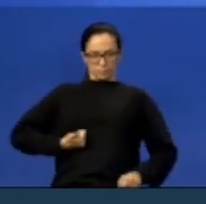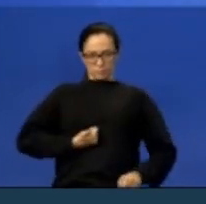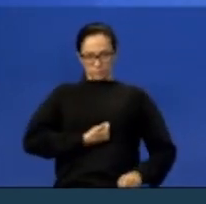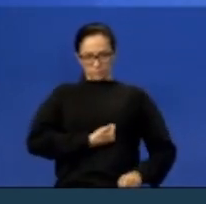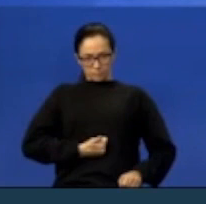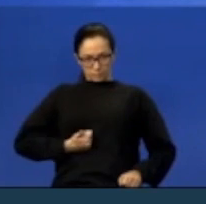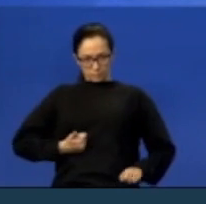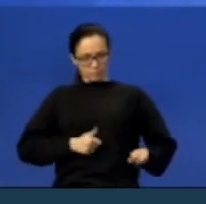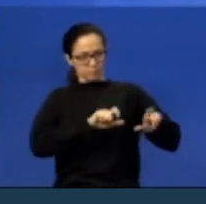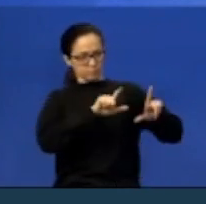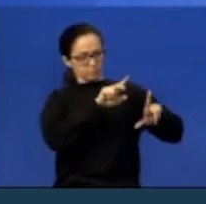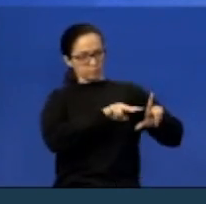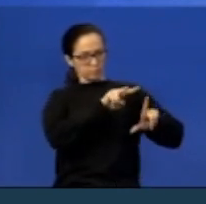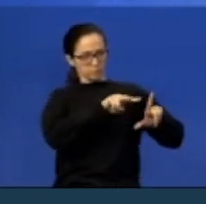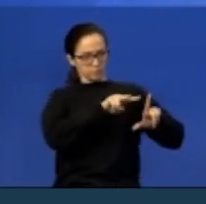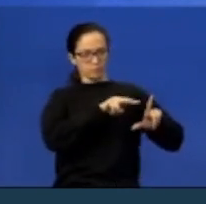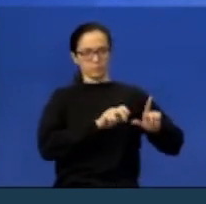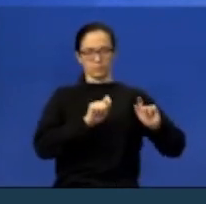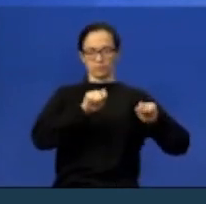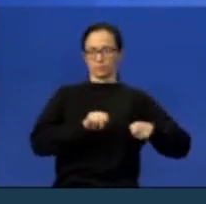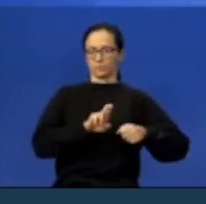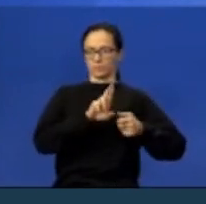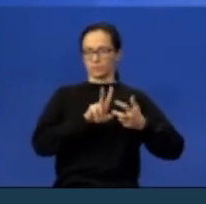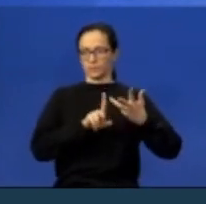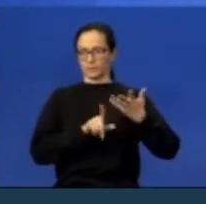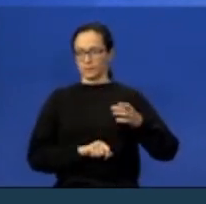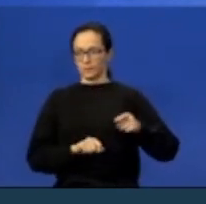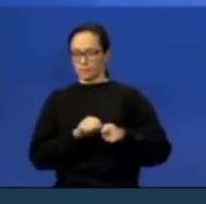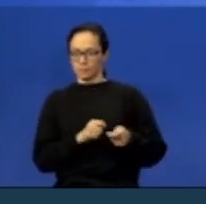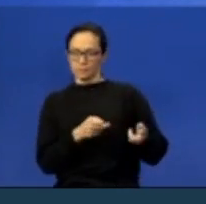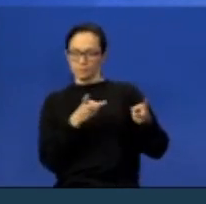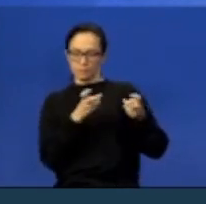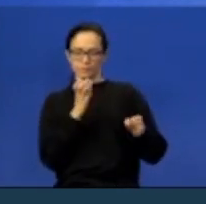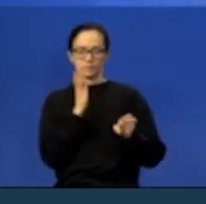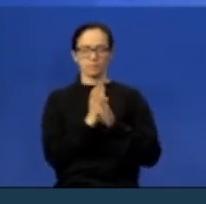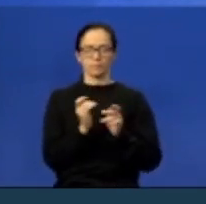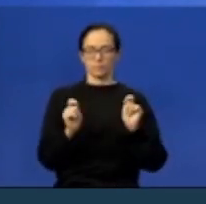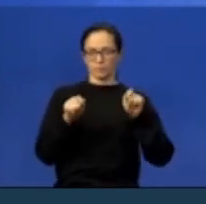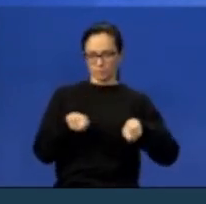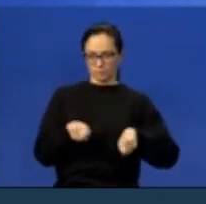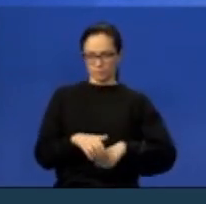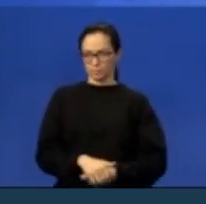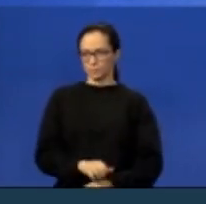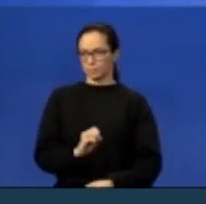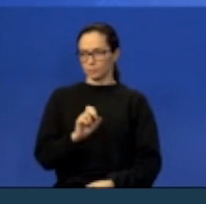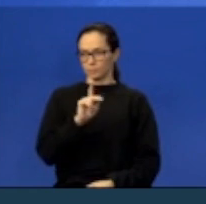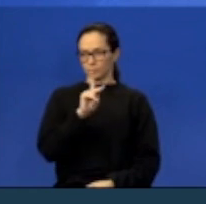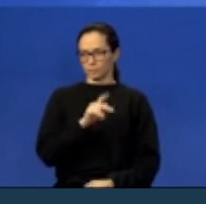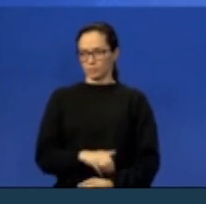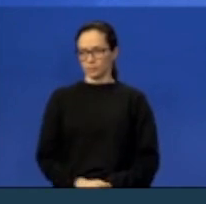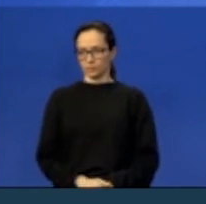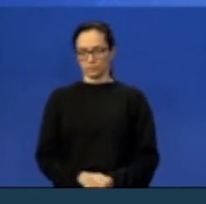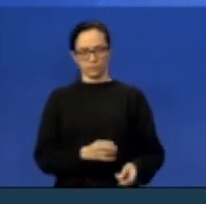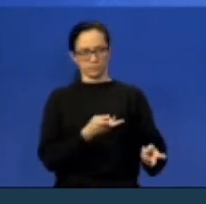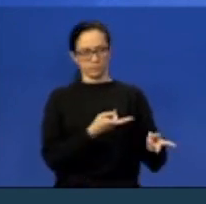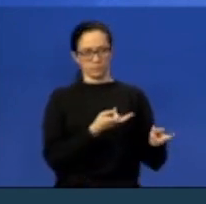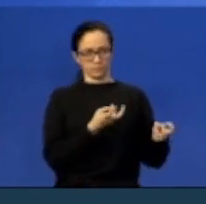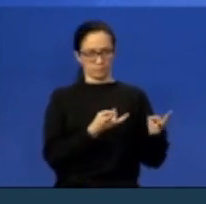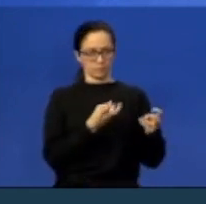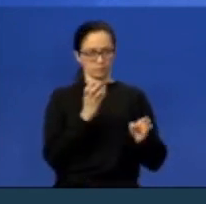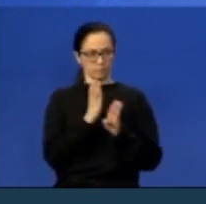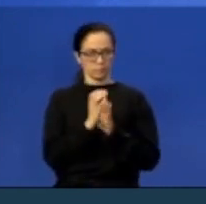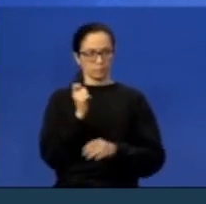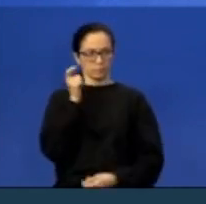transvaginal. Então, todos esses métodos são realizados como exames de ultrassonografia, como método de exame diagnóstico. Na sequência, a gente